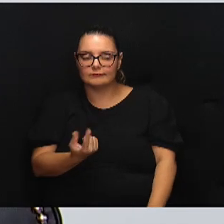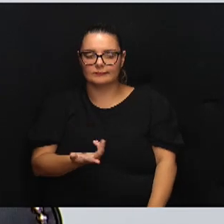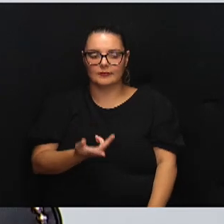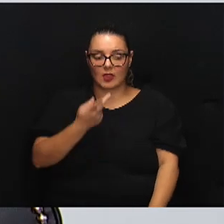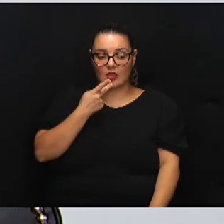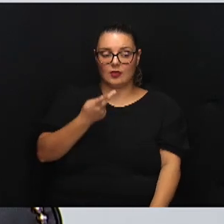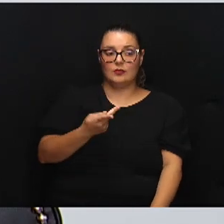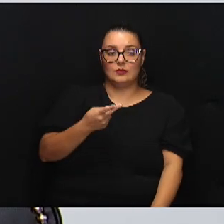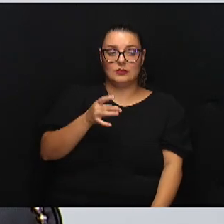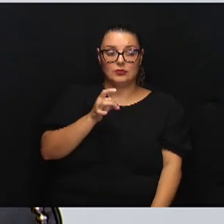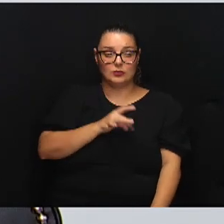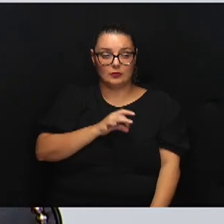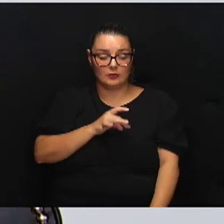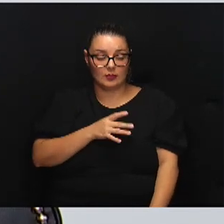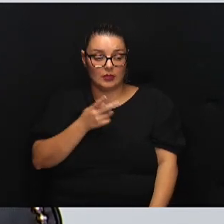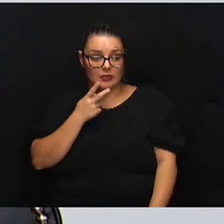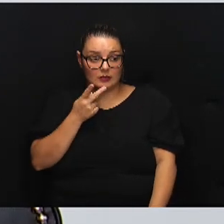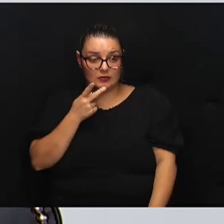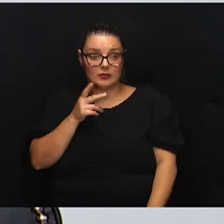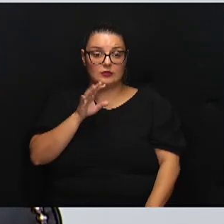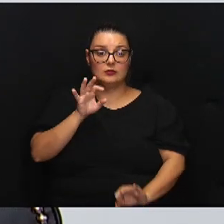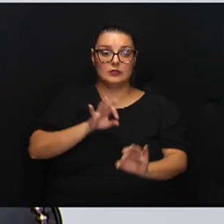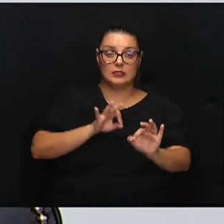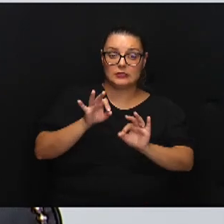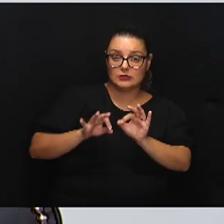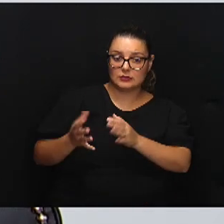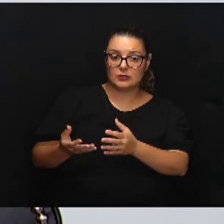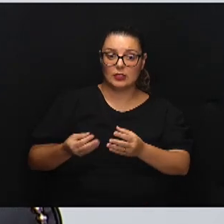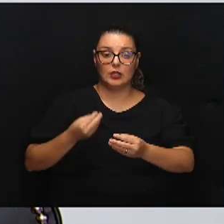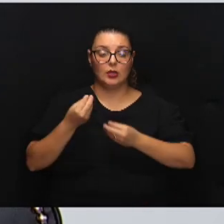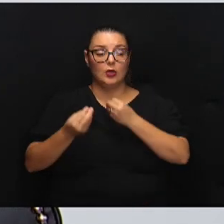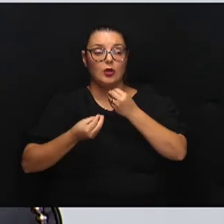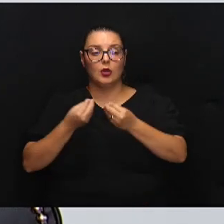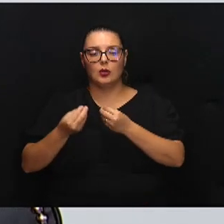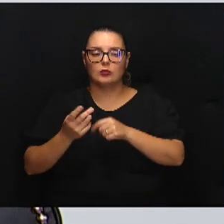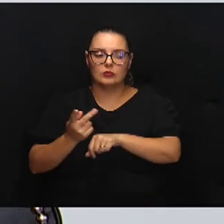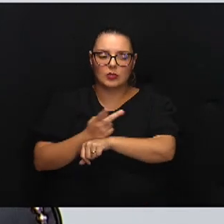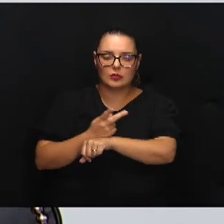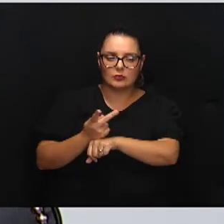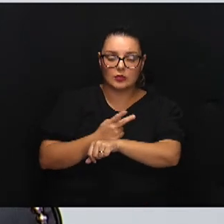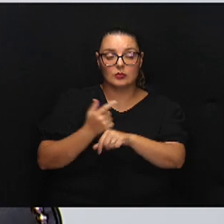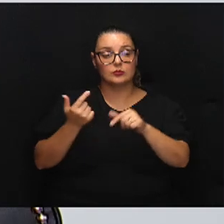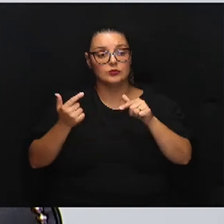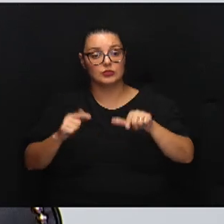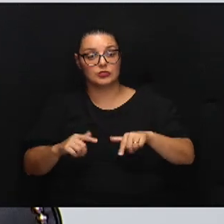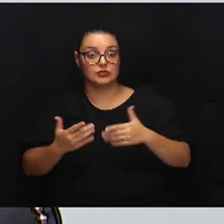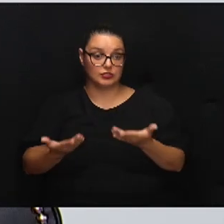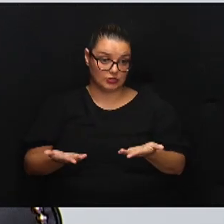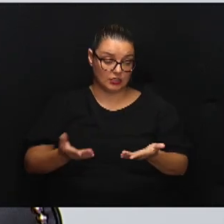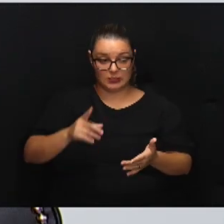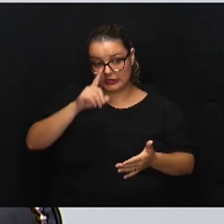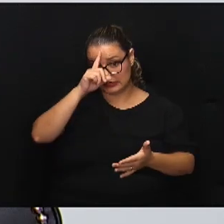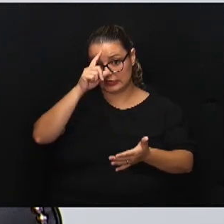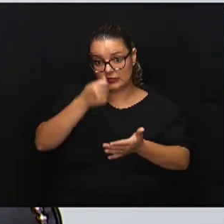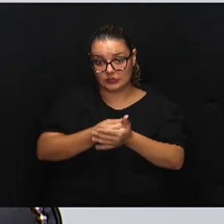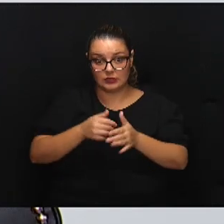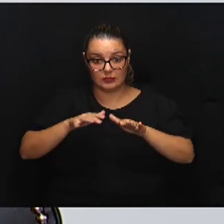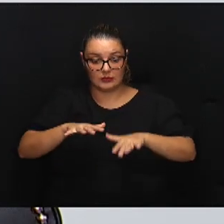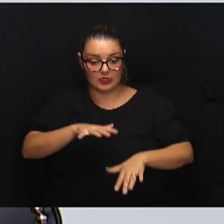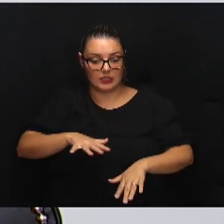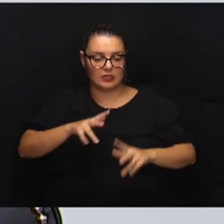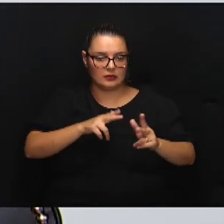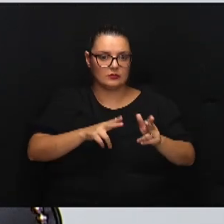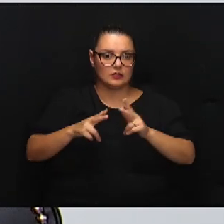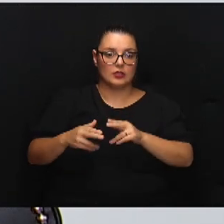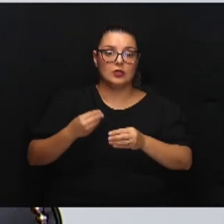do medo, você falou da preparação, como que foi esse buscar um lugar, então, já que você decidiu que ficaria na região,